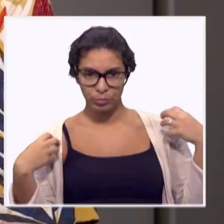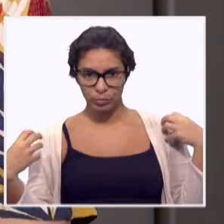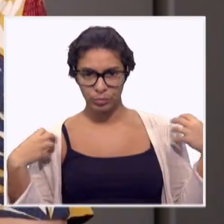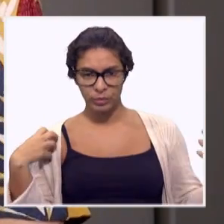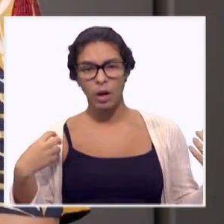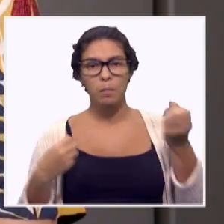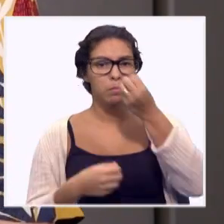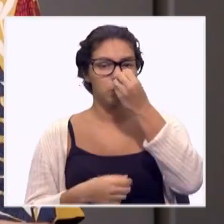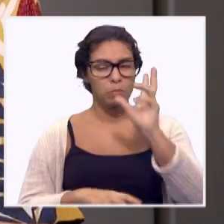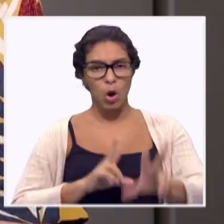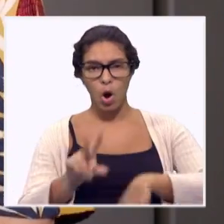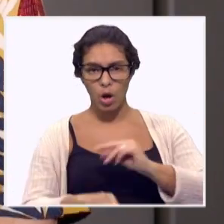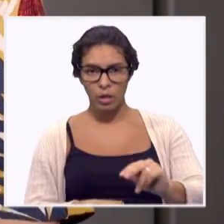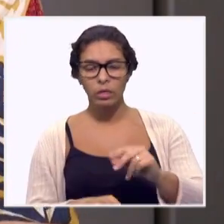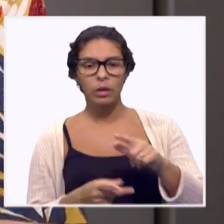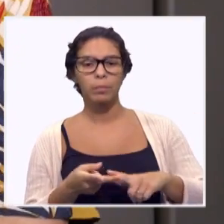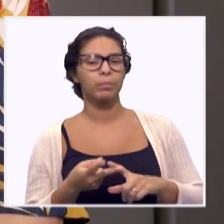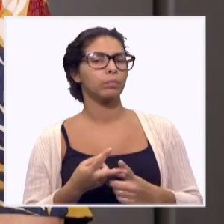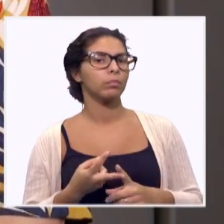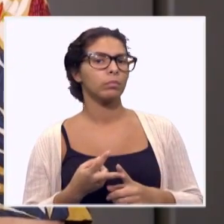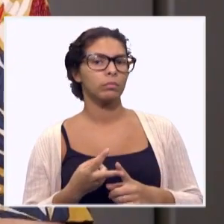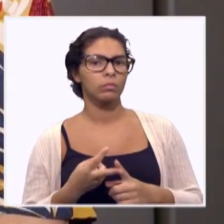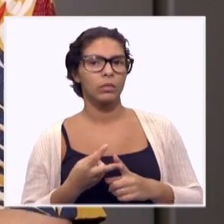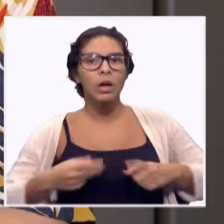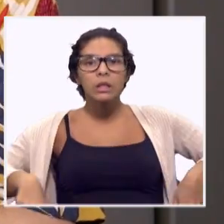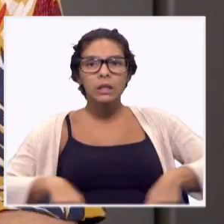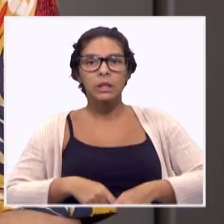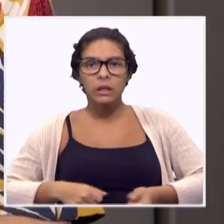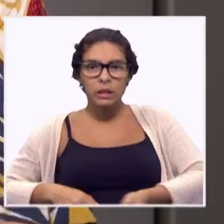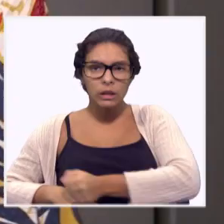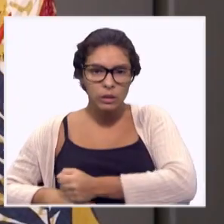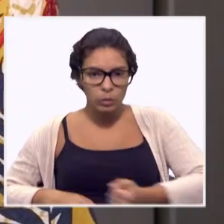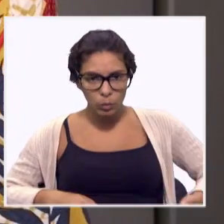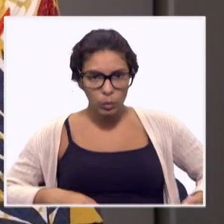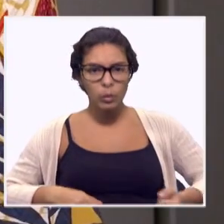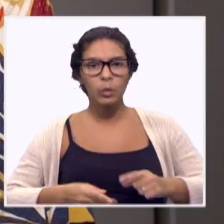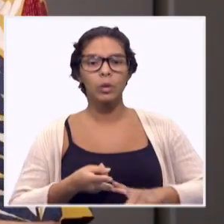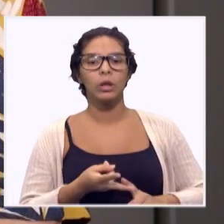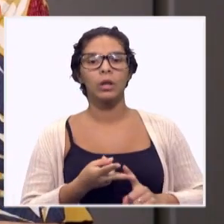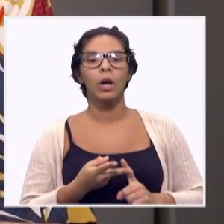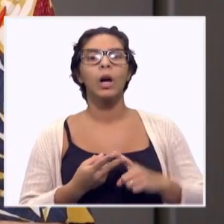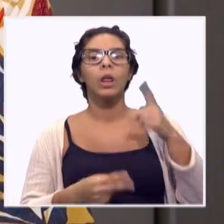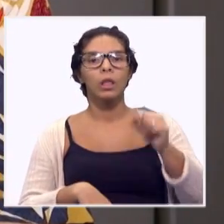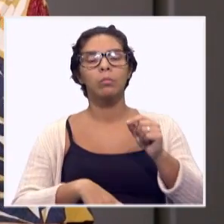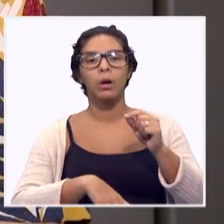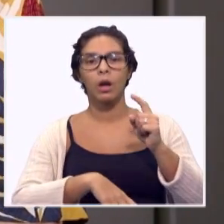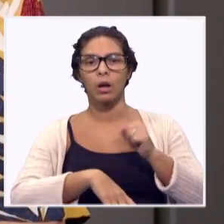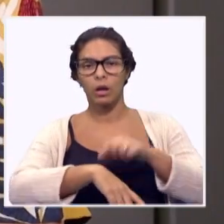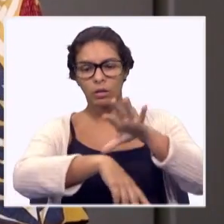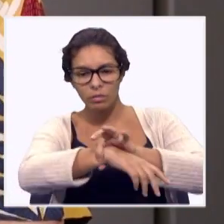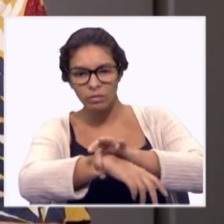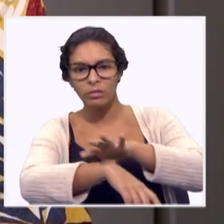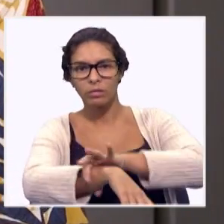também, acessórios, cintos, depois isso, joalharia também, porque entra já no campo do